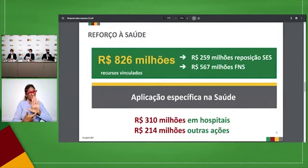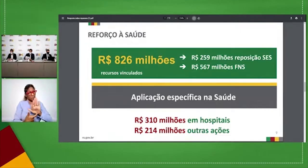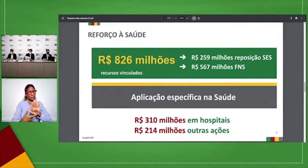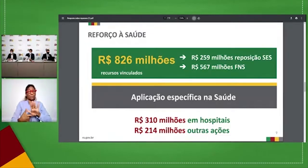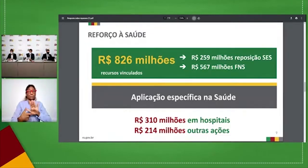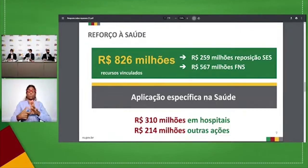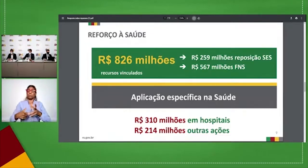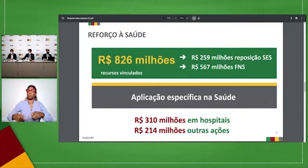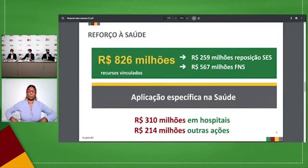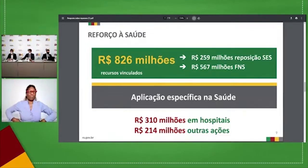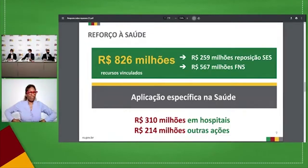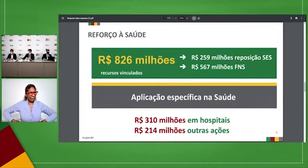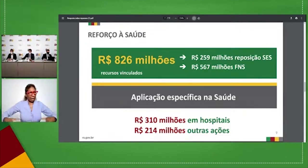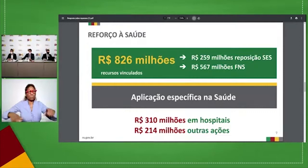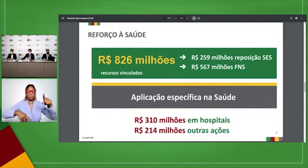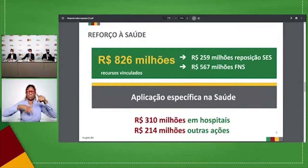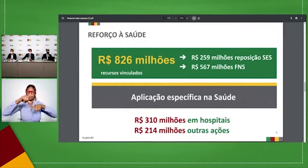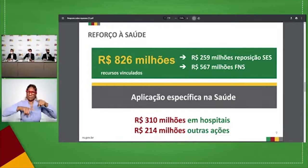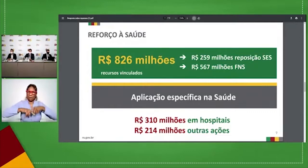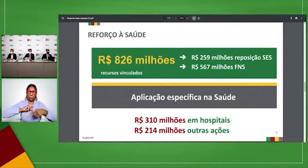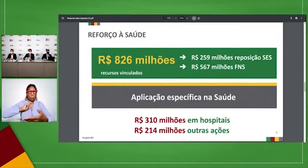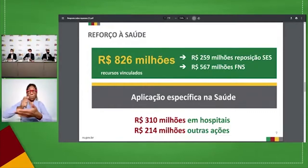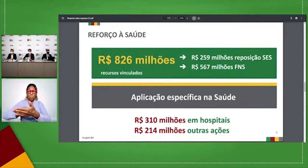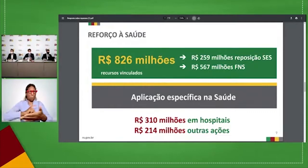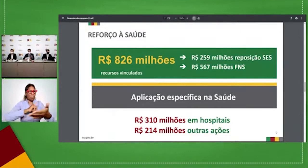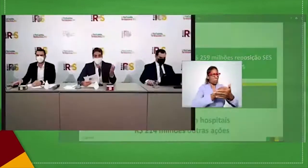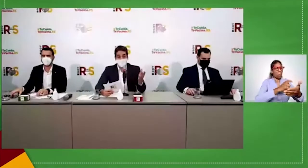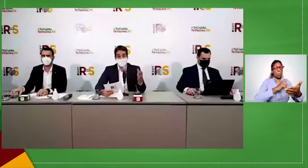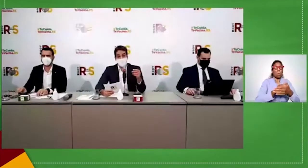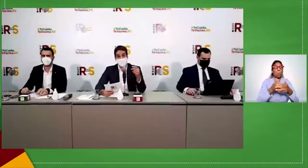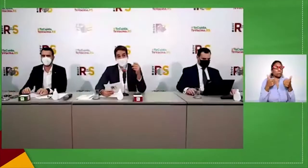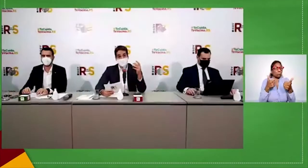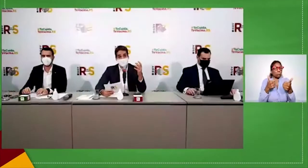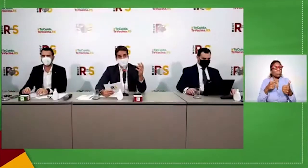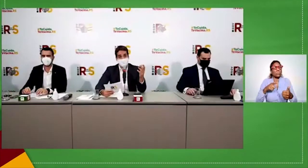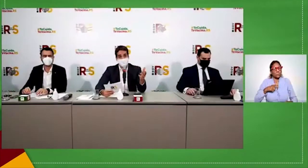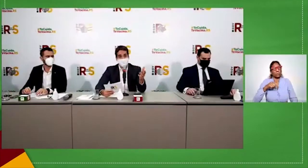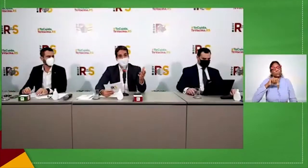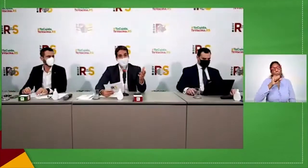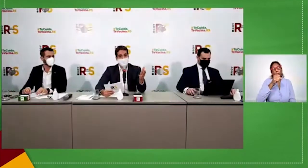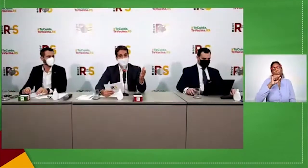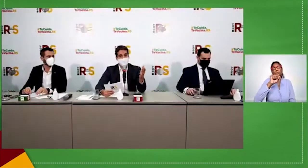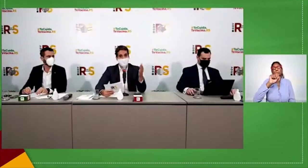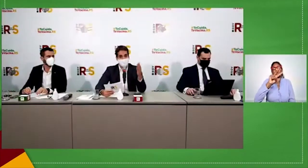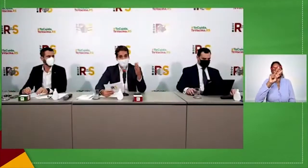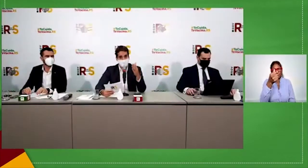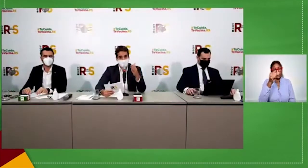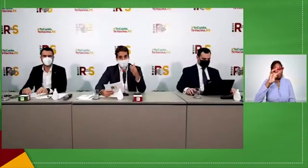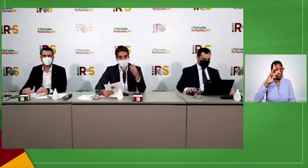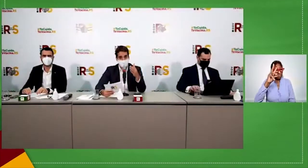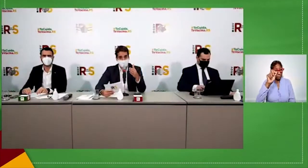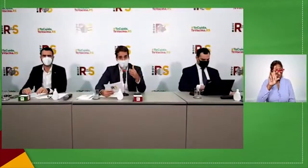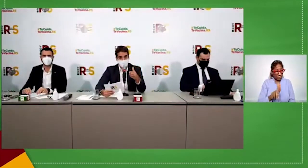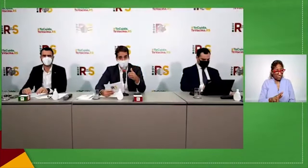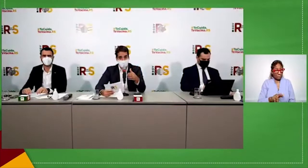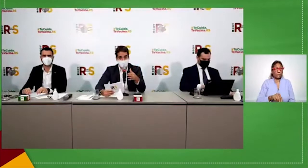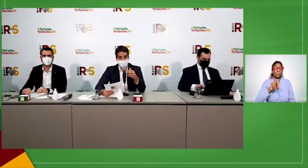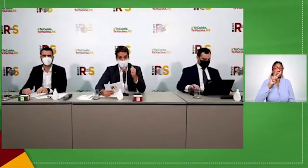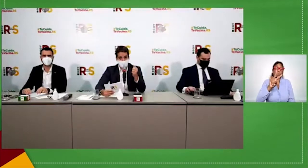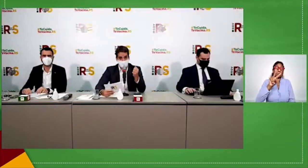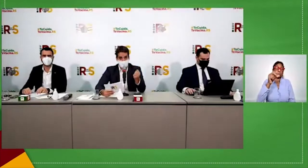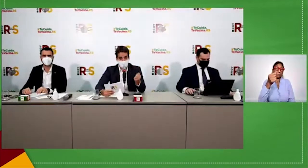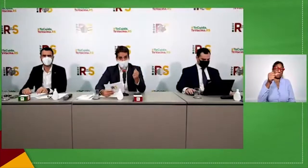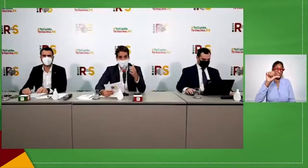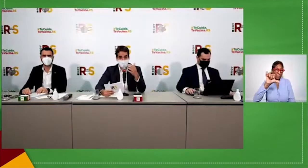gastos estão os mais diversos tipos de equipamentos que foram adquiridos. Então, aí estão os 826 milhões de reais, 259 milhões de reais